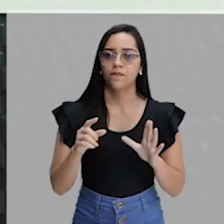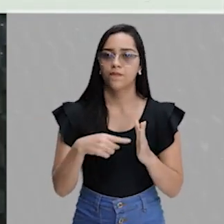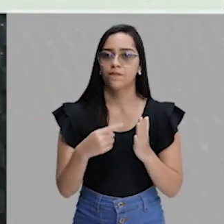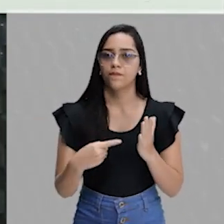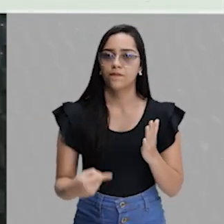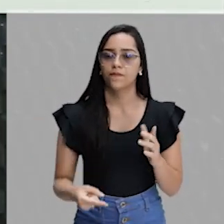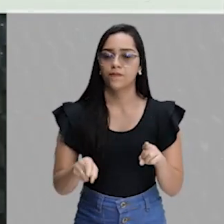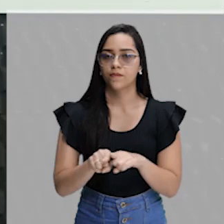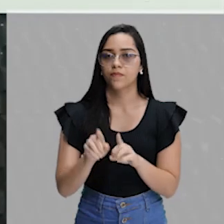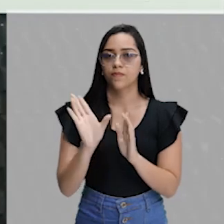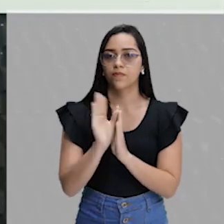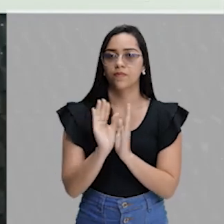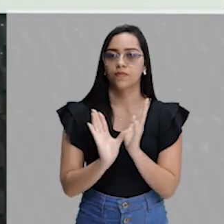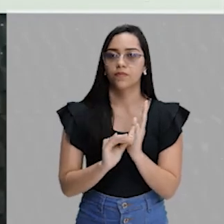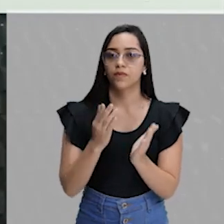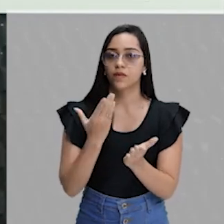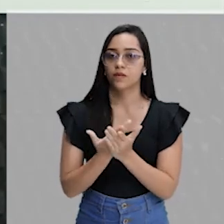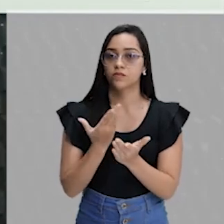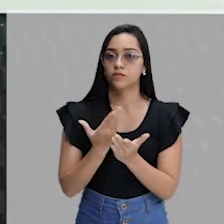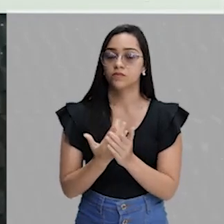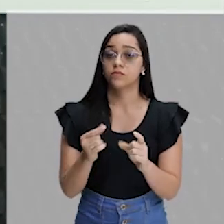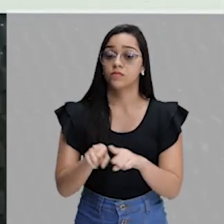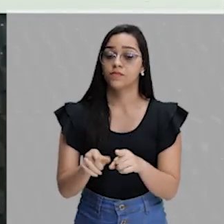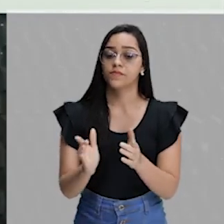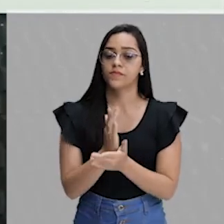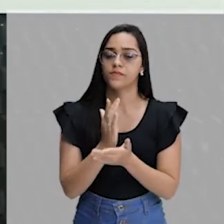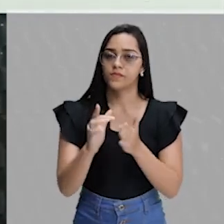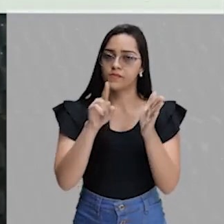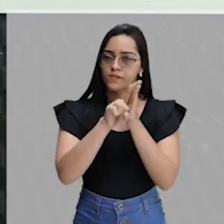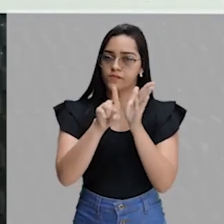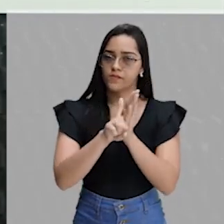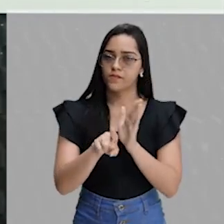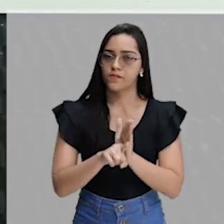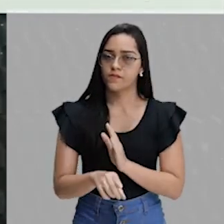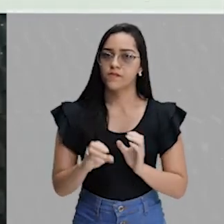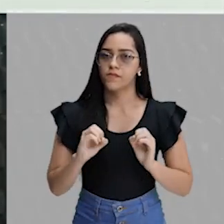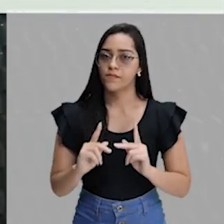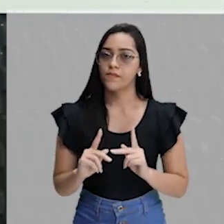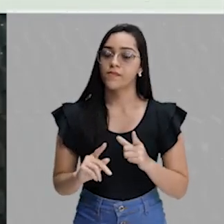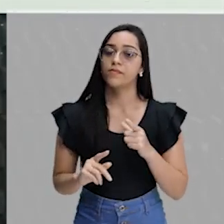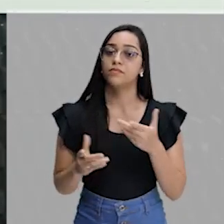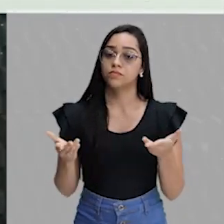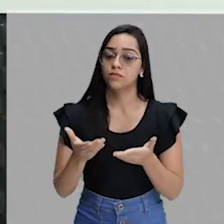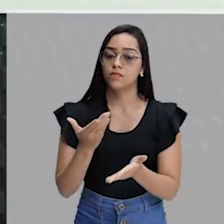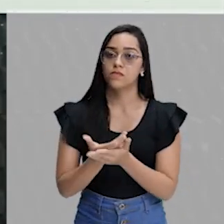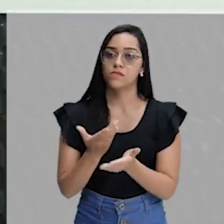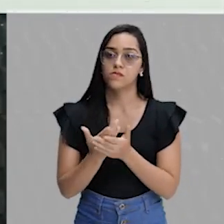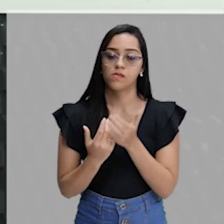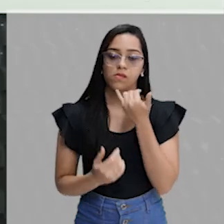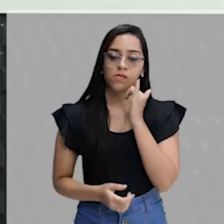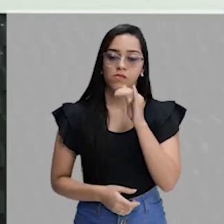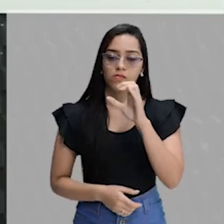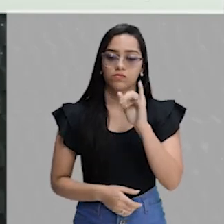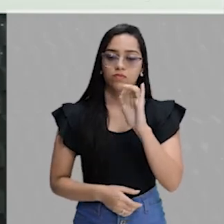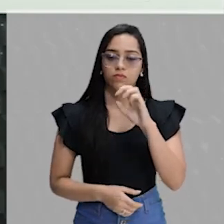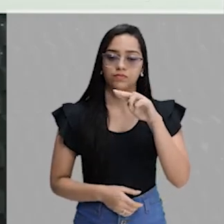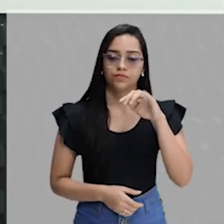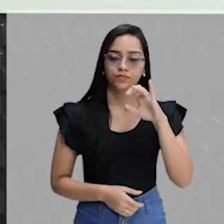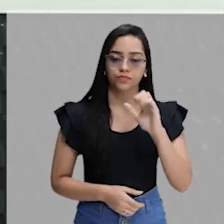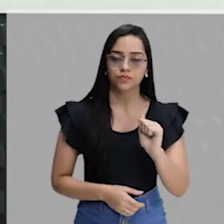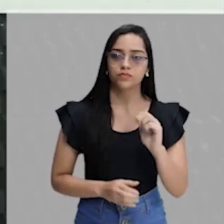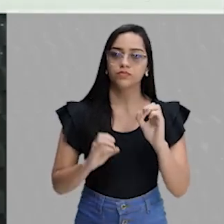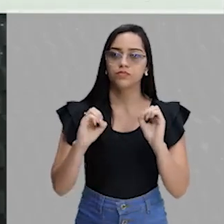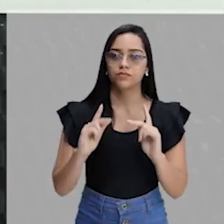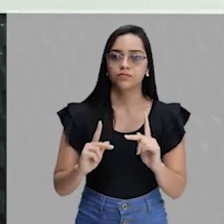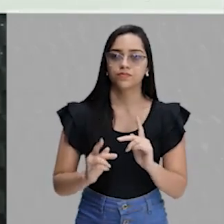apostilas, aos roteiros de estudo e a alguns exercícios, ok? Então vamos para a aula de hoje, que é energia cinética,